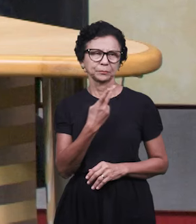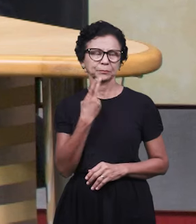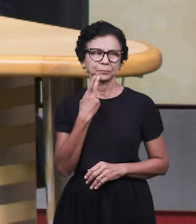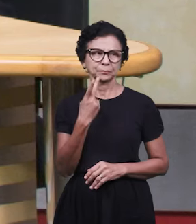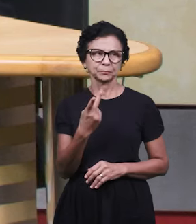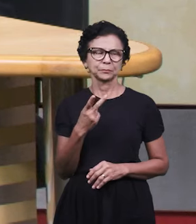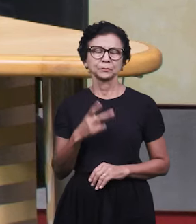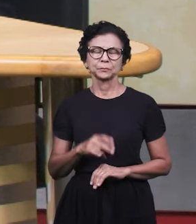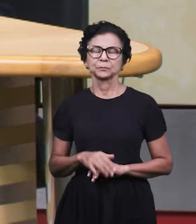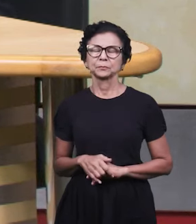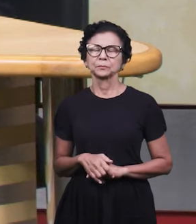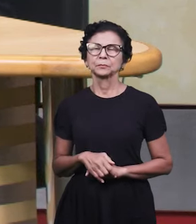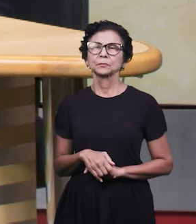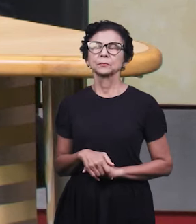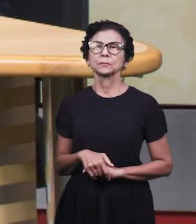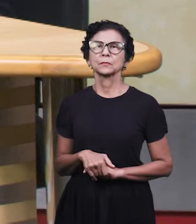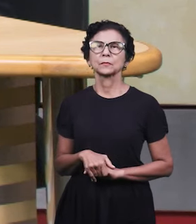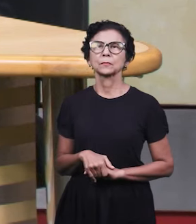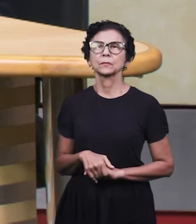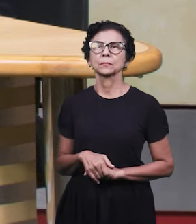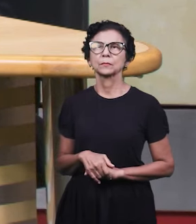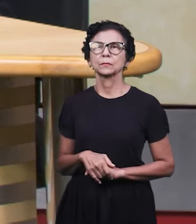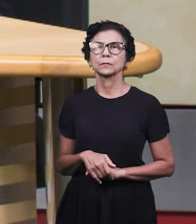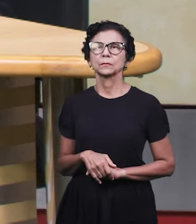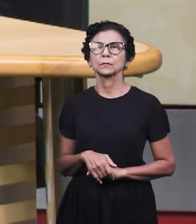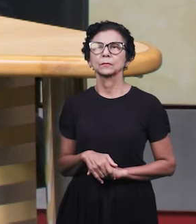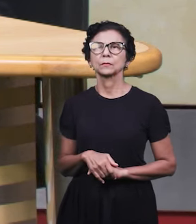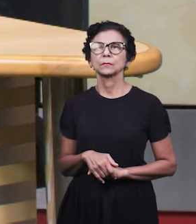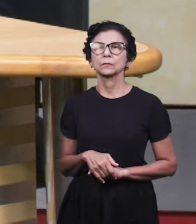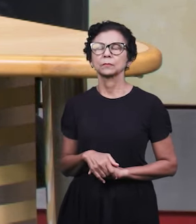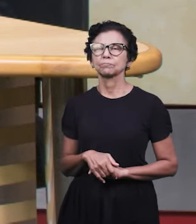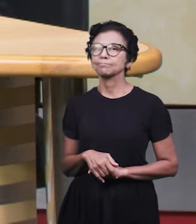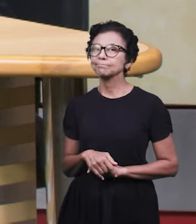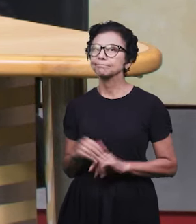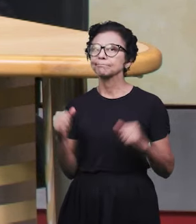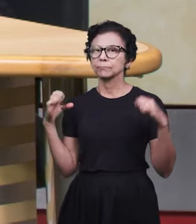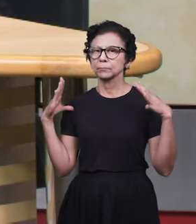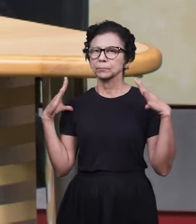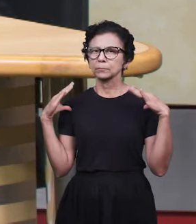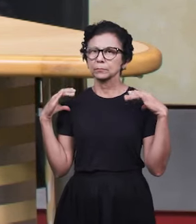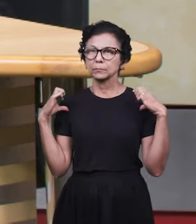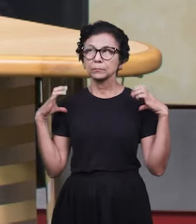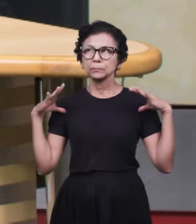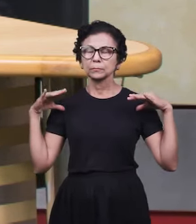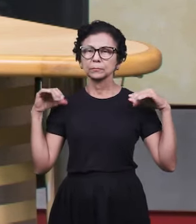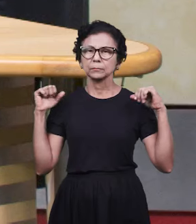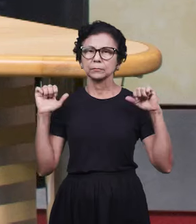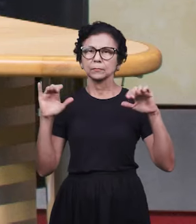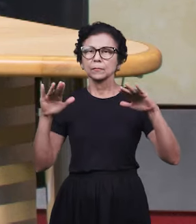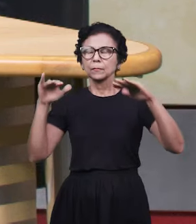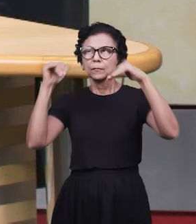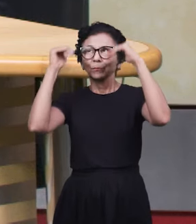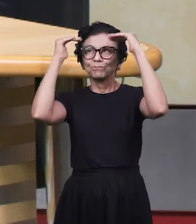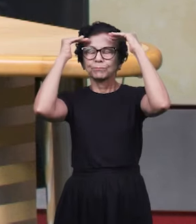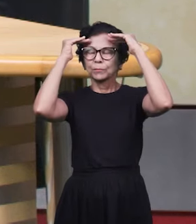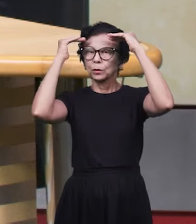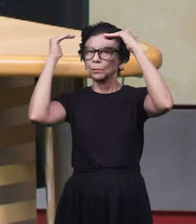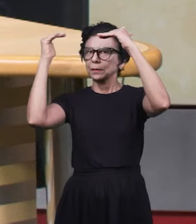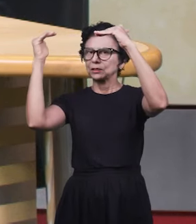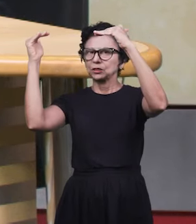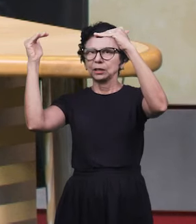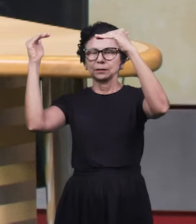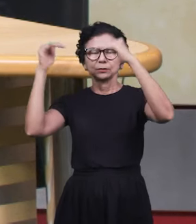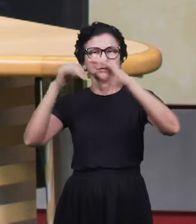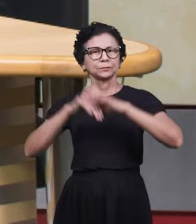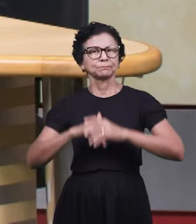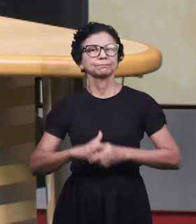os anjos são ordenados, eles são extremamente obedientes. Então eu vou contar um fato na